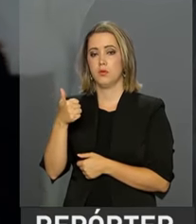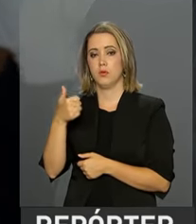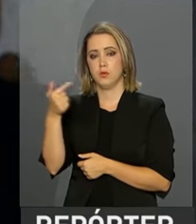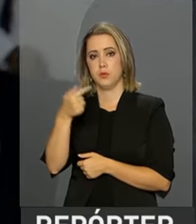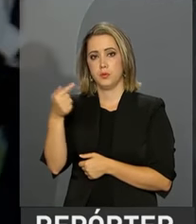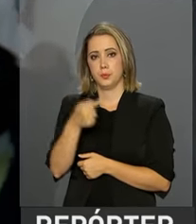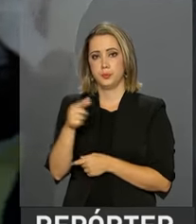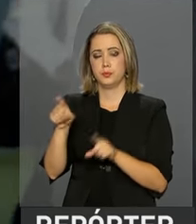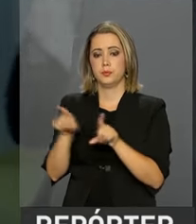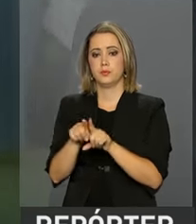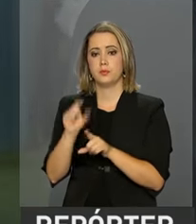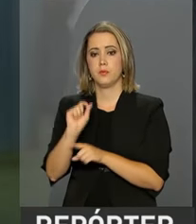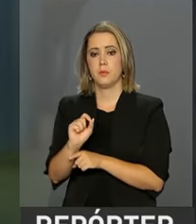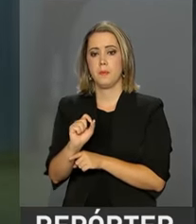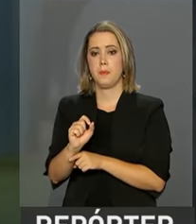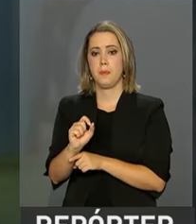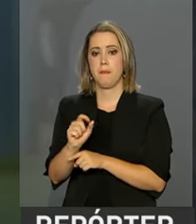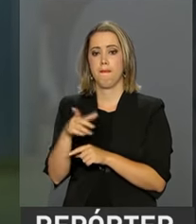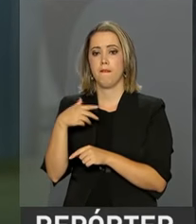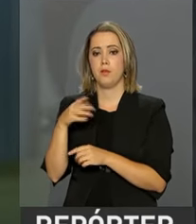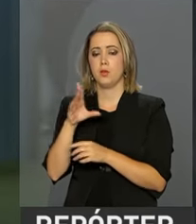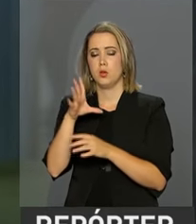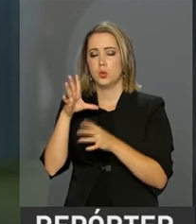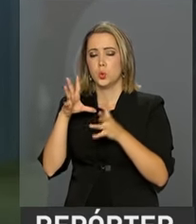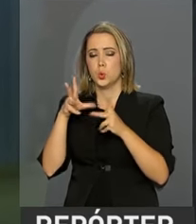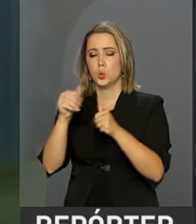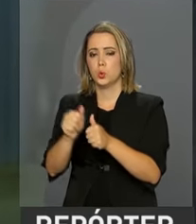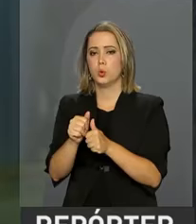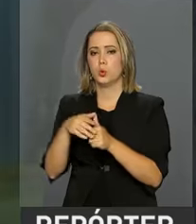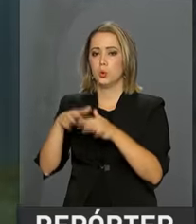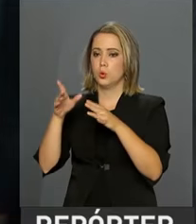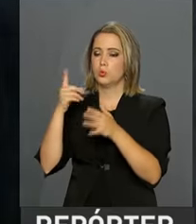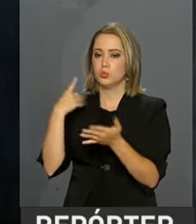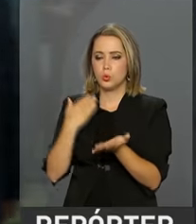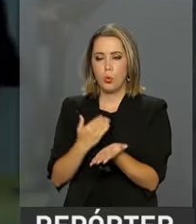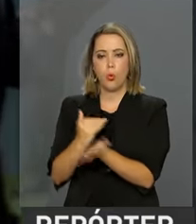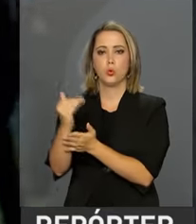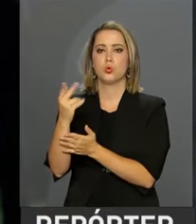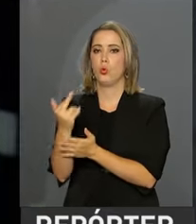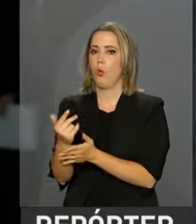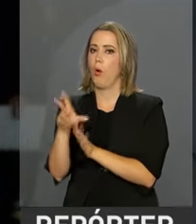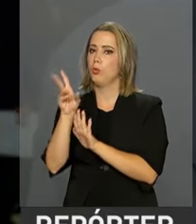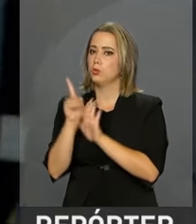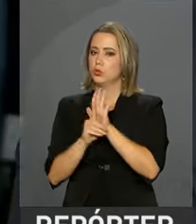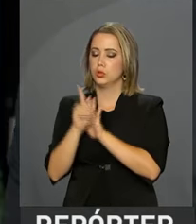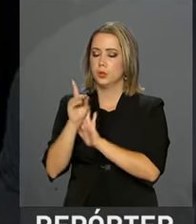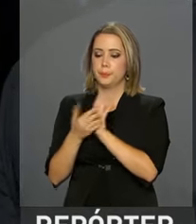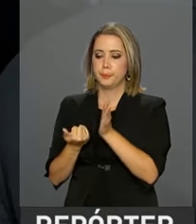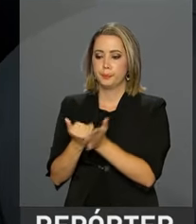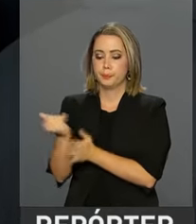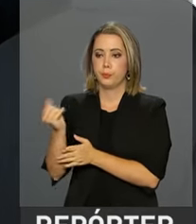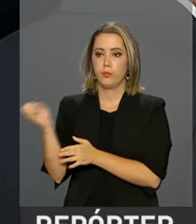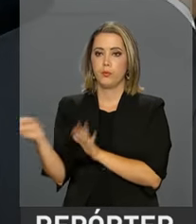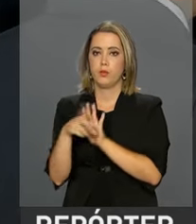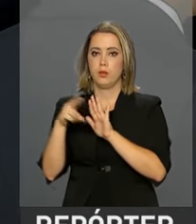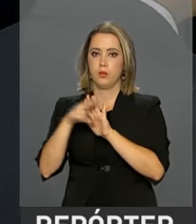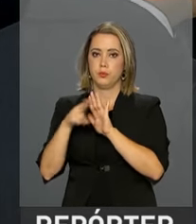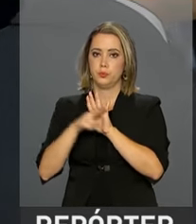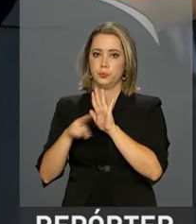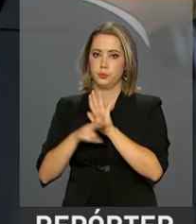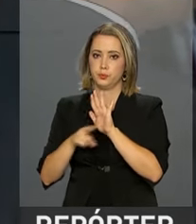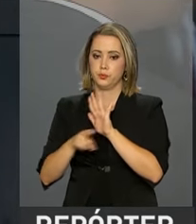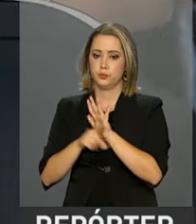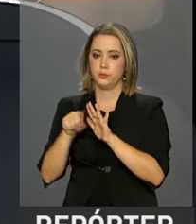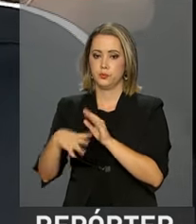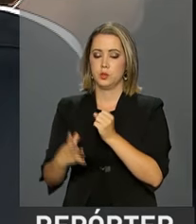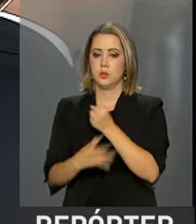direitos no artigo 7º da Constituição estão absolutamente garantidos. Essa é uma reforma que o presidente Michel mandou